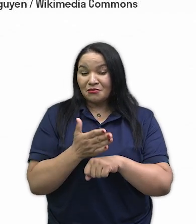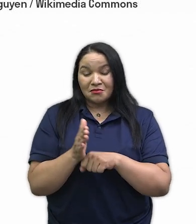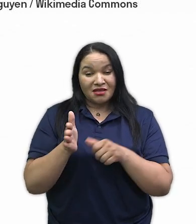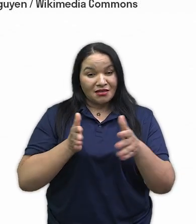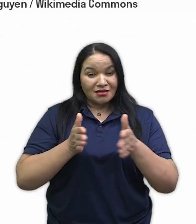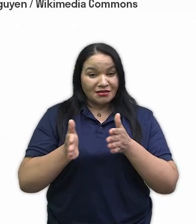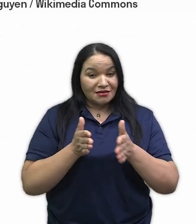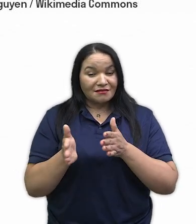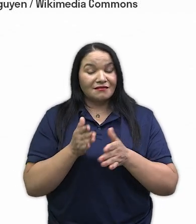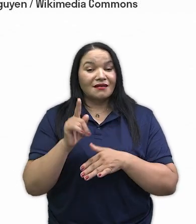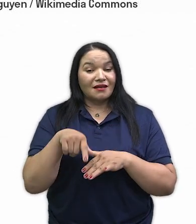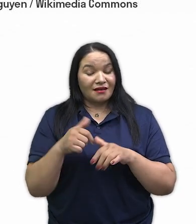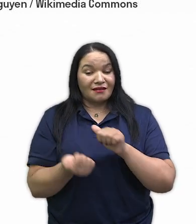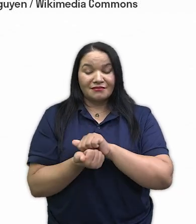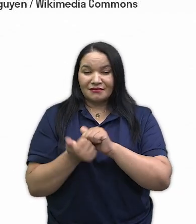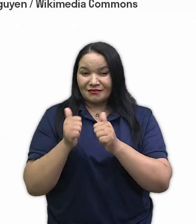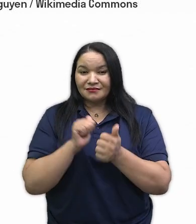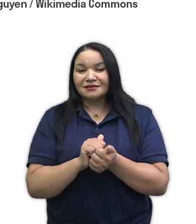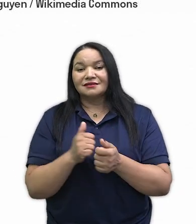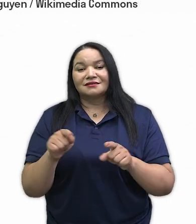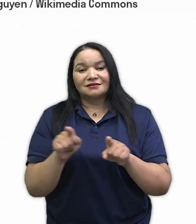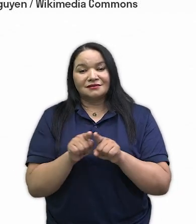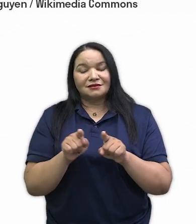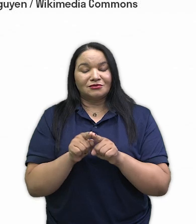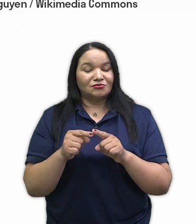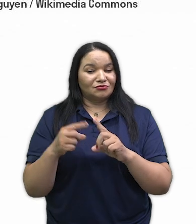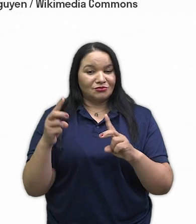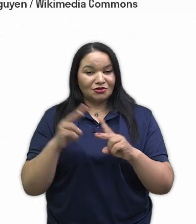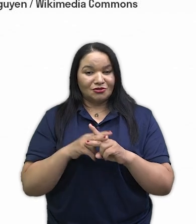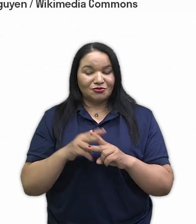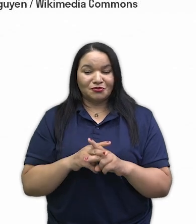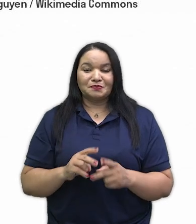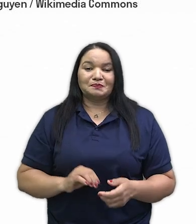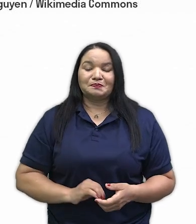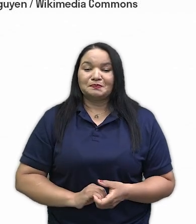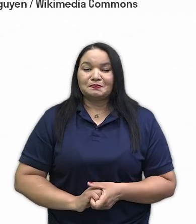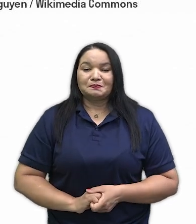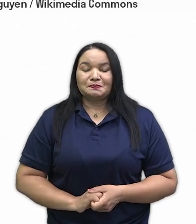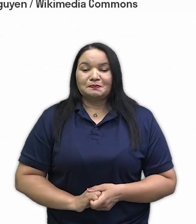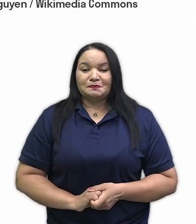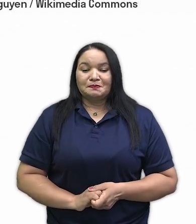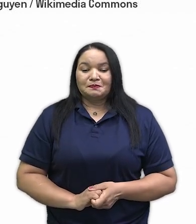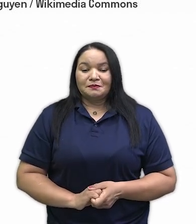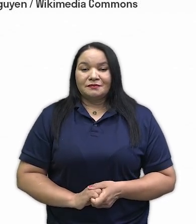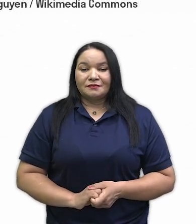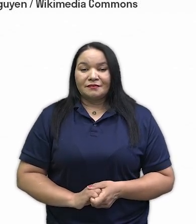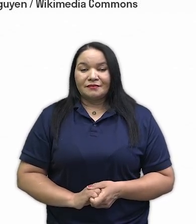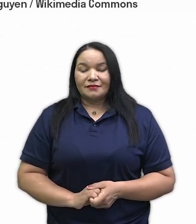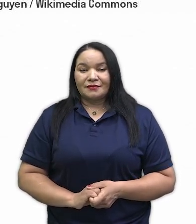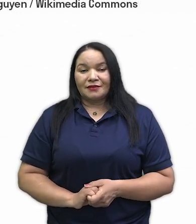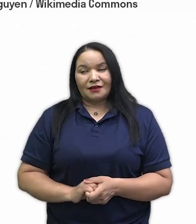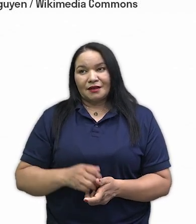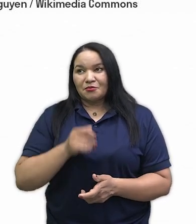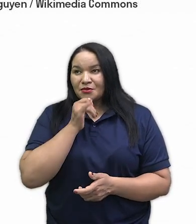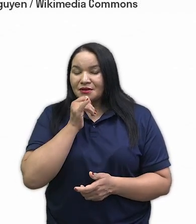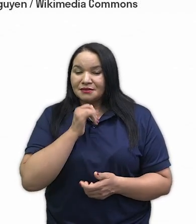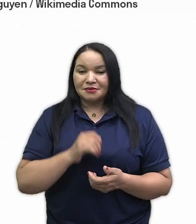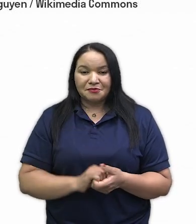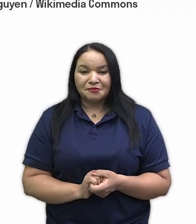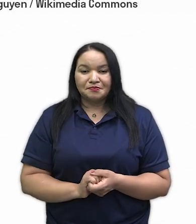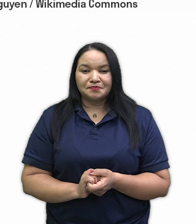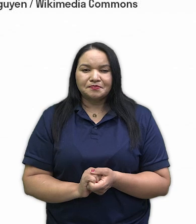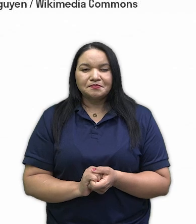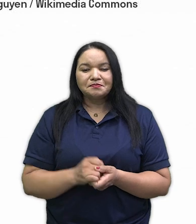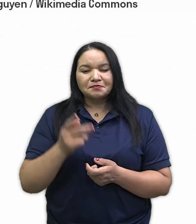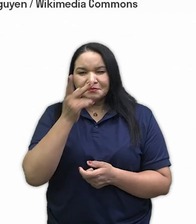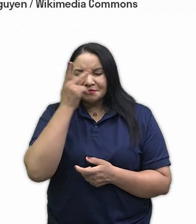acessibilidade, desde que haja adaptação, né? A gente não pode colocar uma pessoa com deficiência,